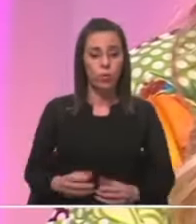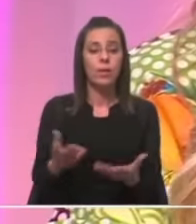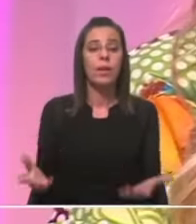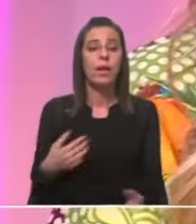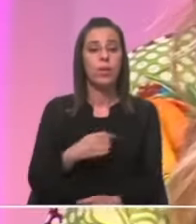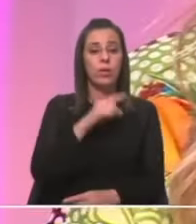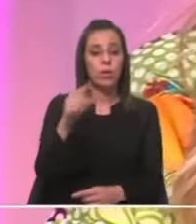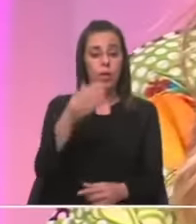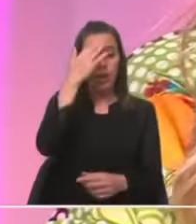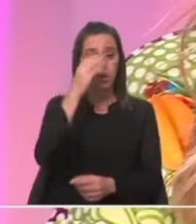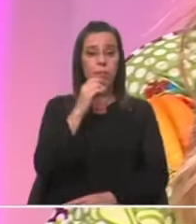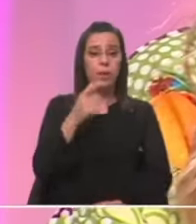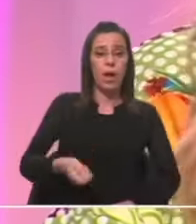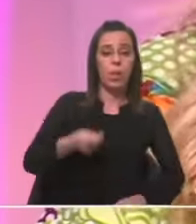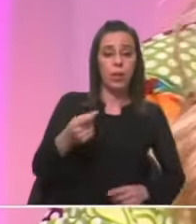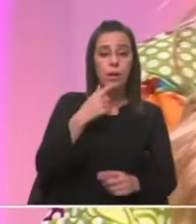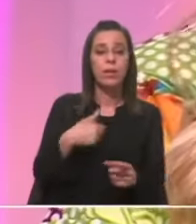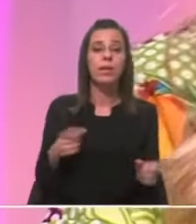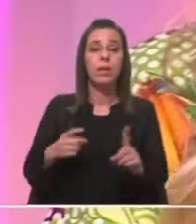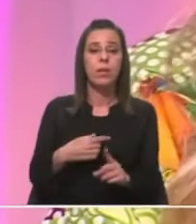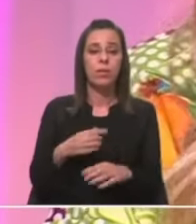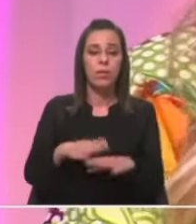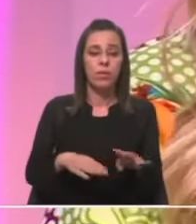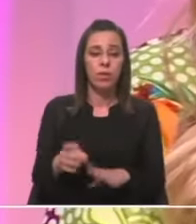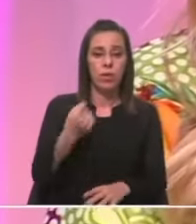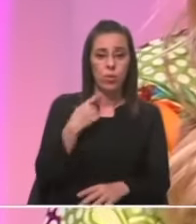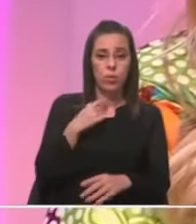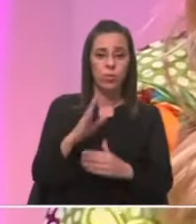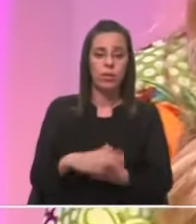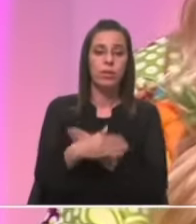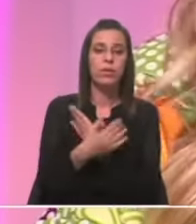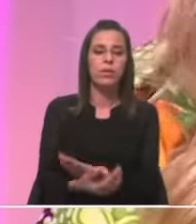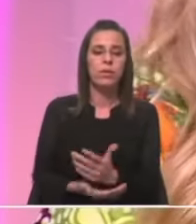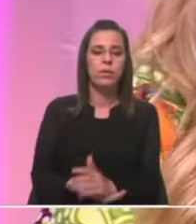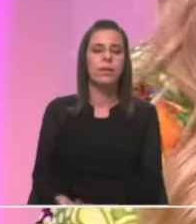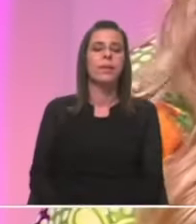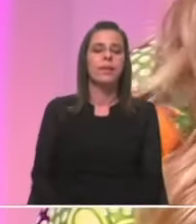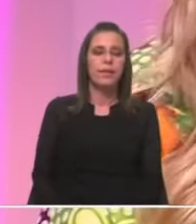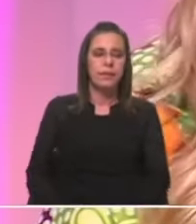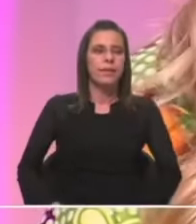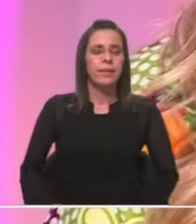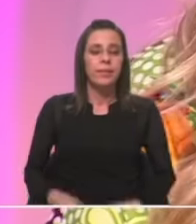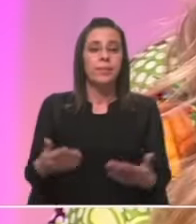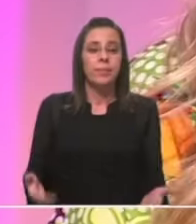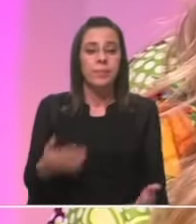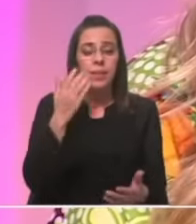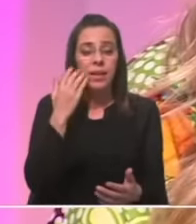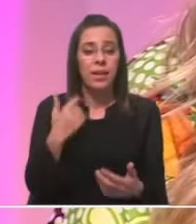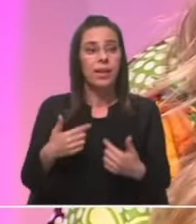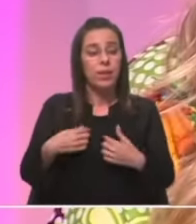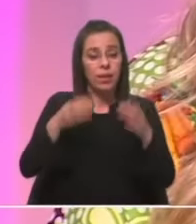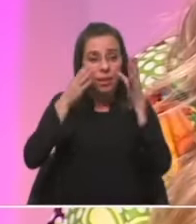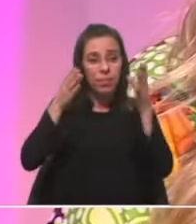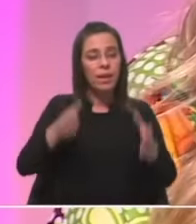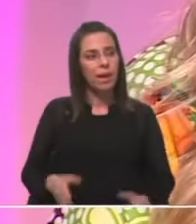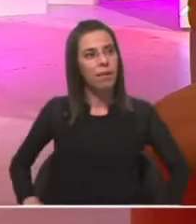e quando cheguei lá Achei que ia poder alugar a cauda e disseram que não que eu tinha que fazer um curso de sereia Tu fizeste um curso de sereia toda a minha atenção